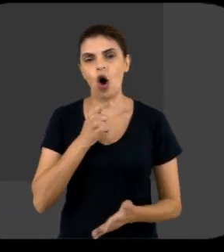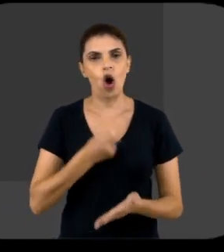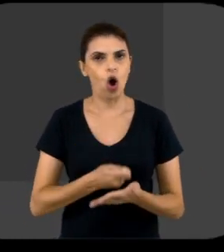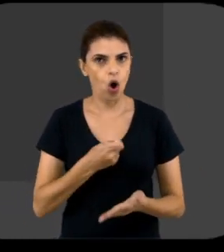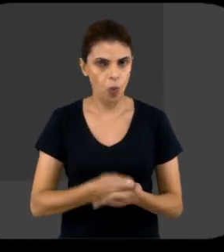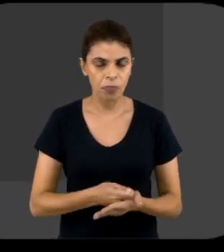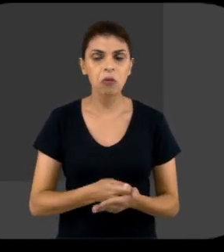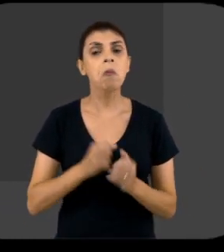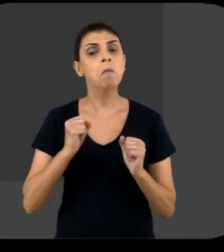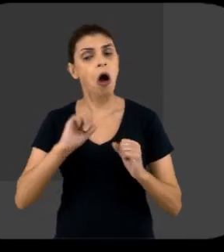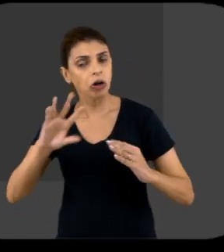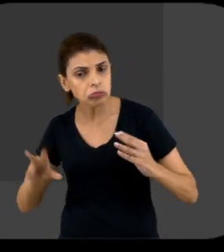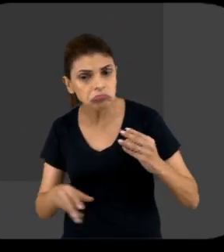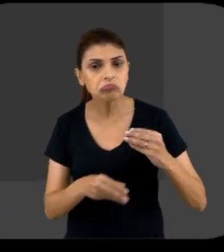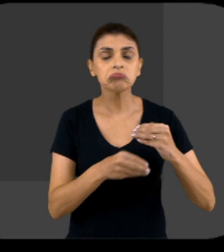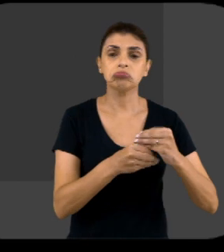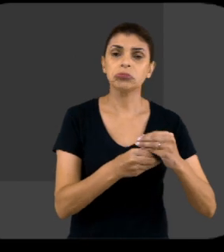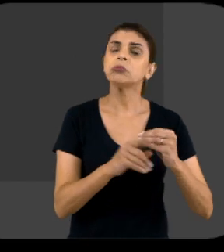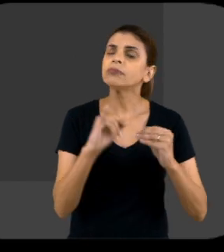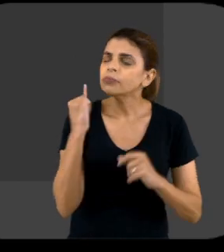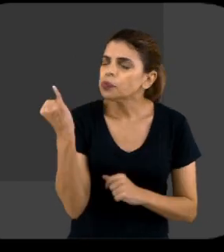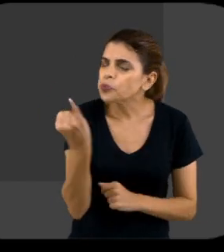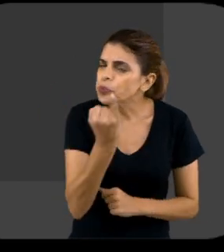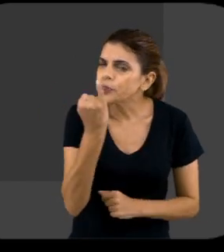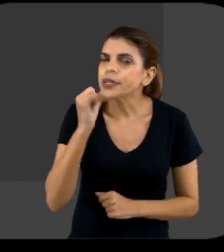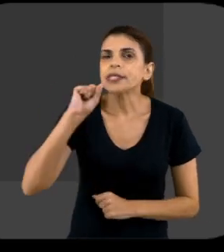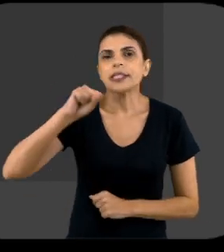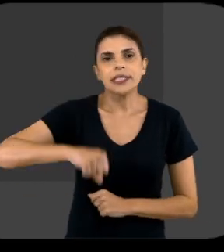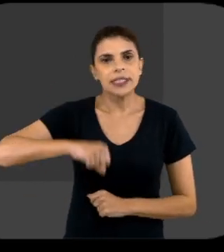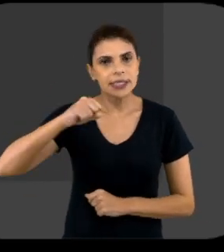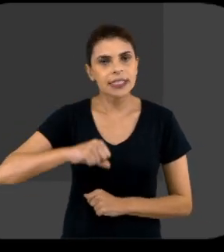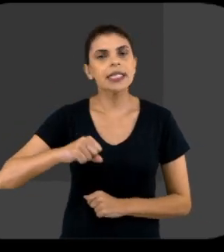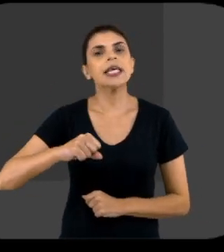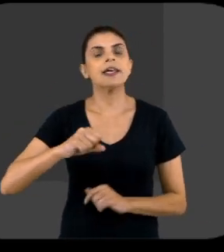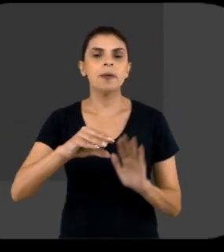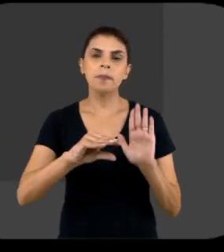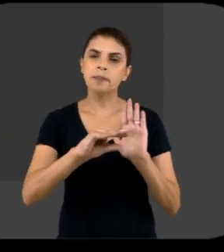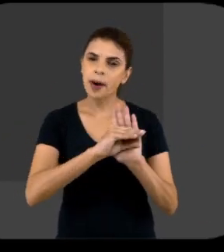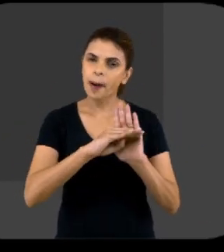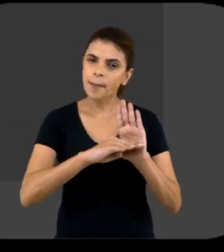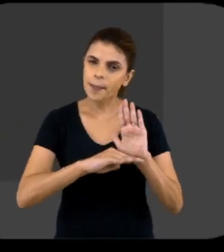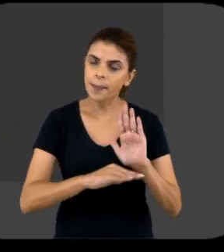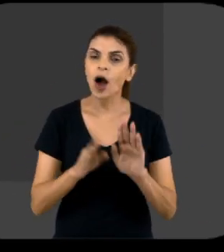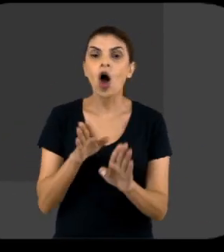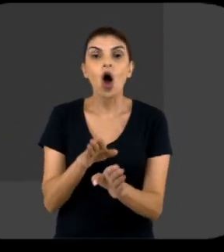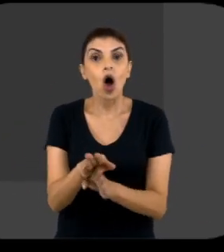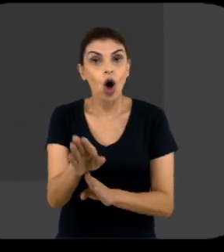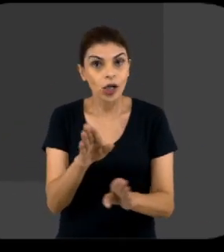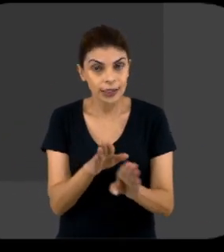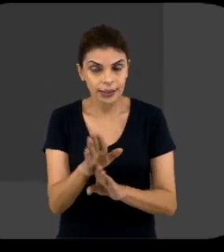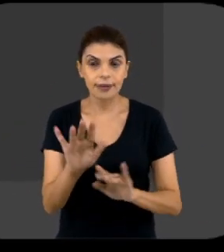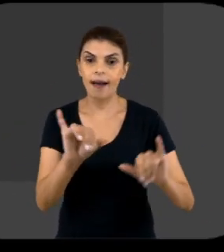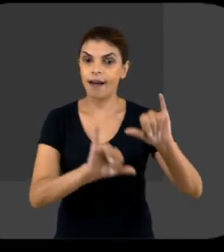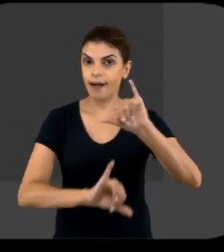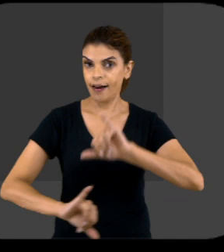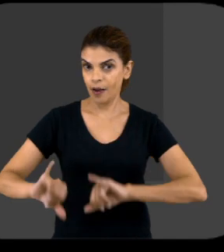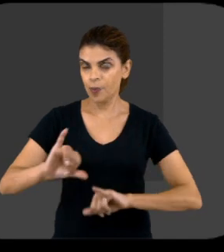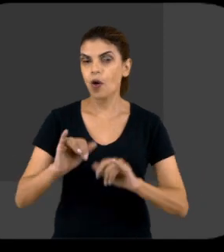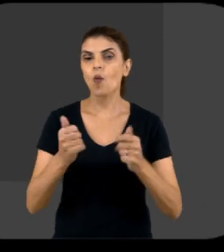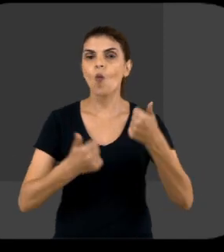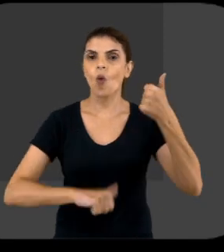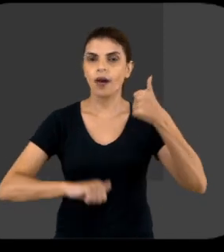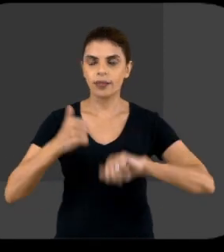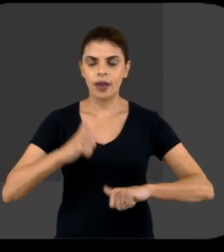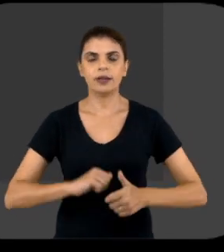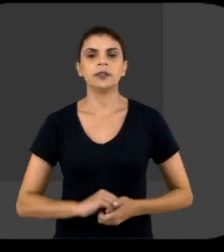ela é voluntária, mas ela é muito importante nas orientações quanto à implementação de